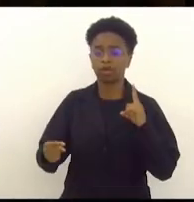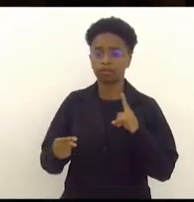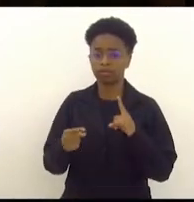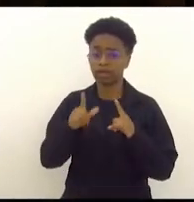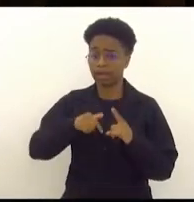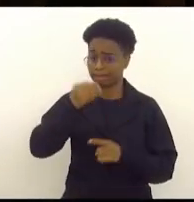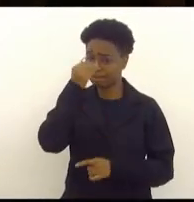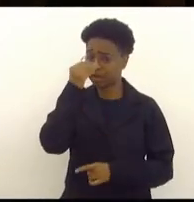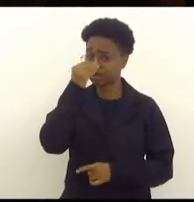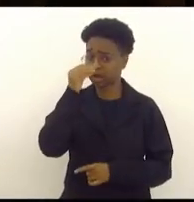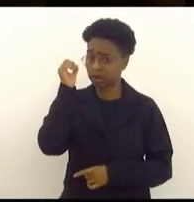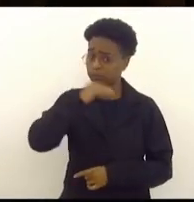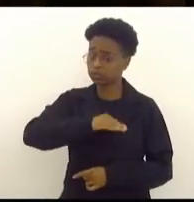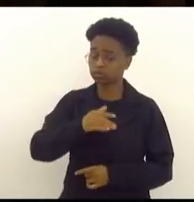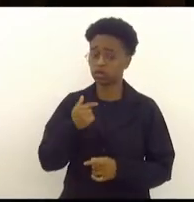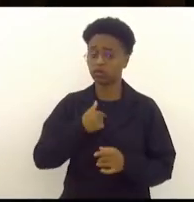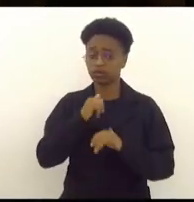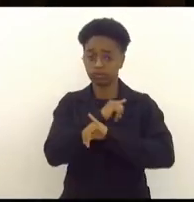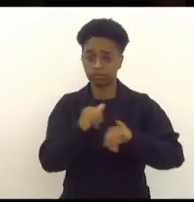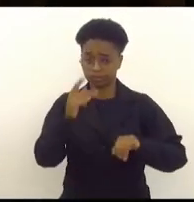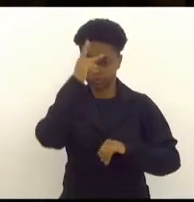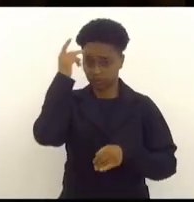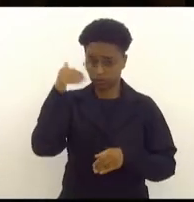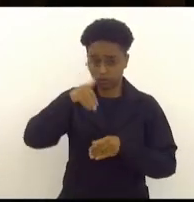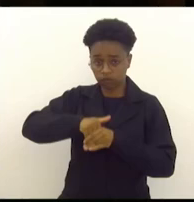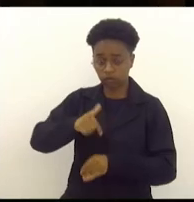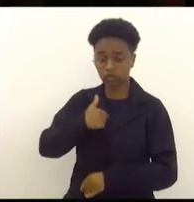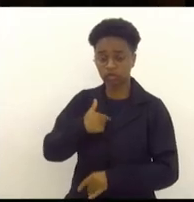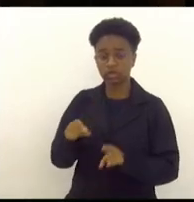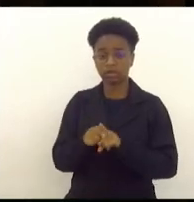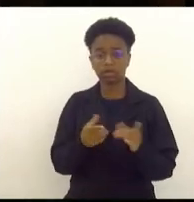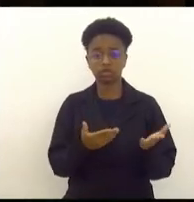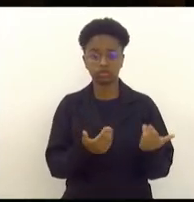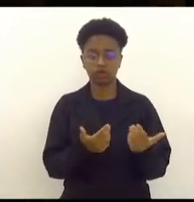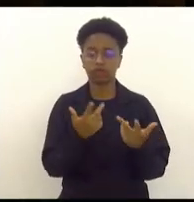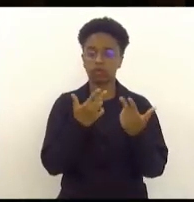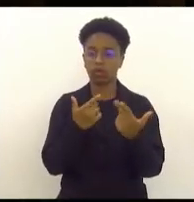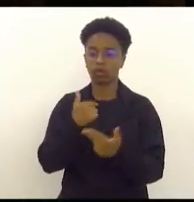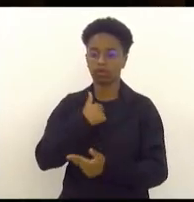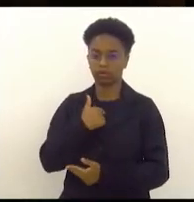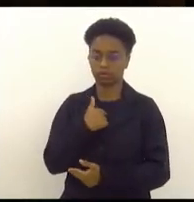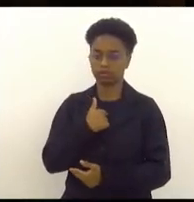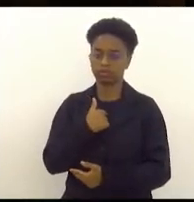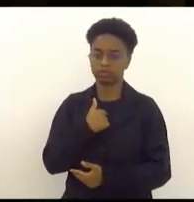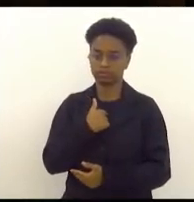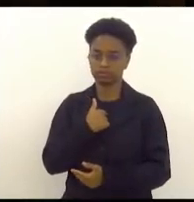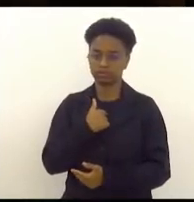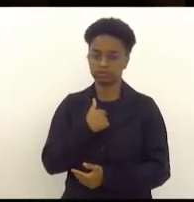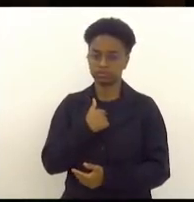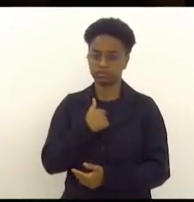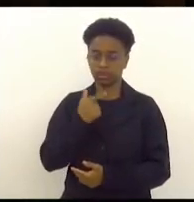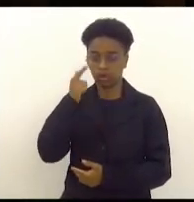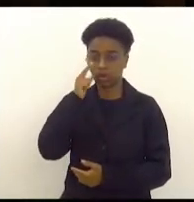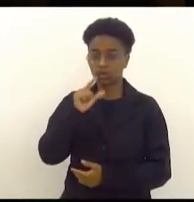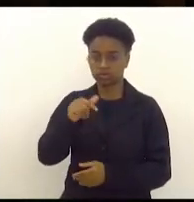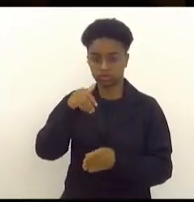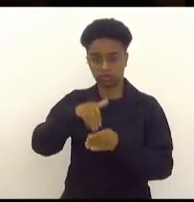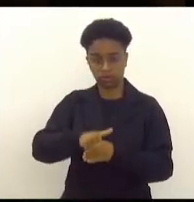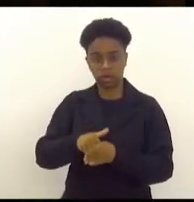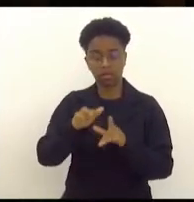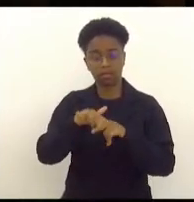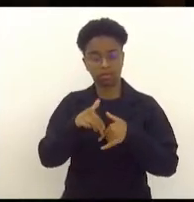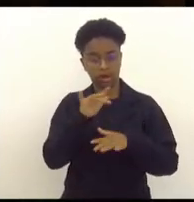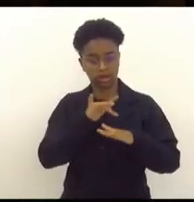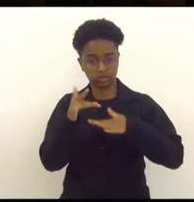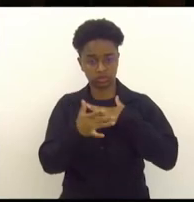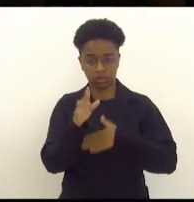e eu tô falando aqui para o meu eleitor para um jovem também que assim como eu conseguiu ser eleito por uma rede